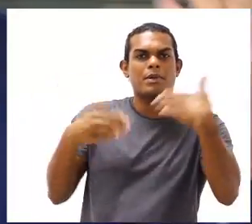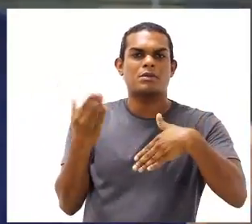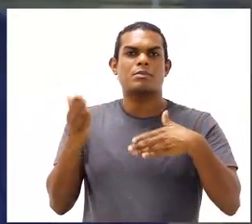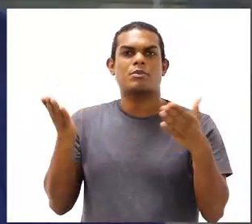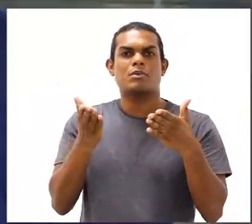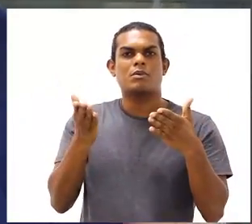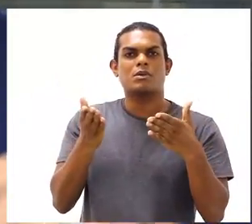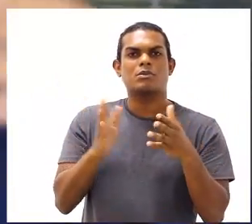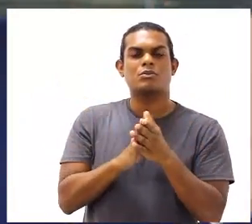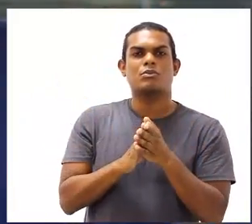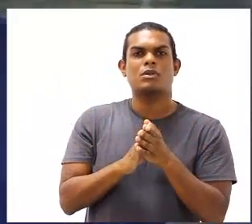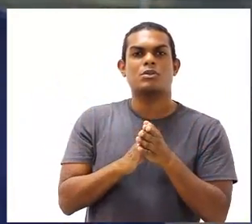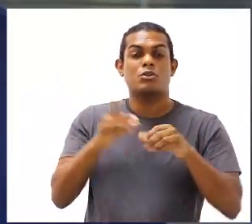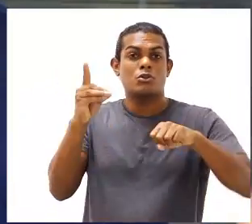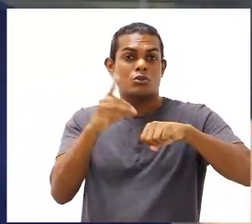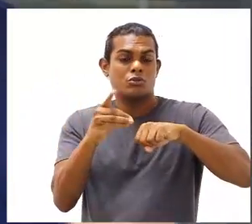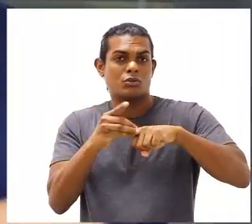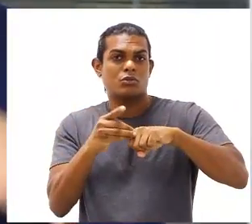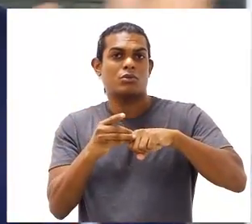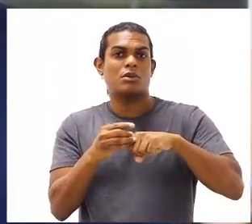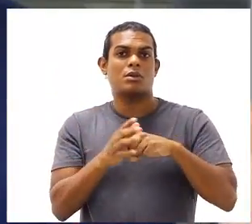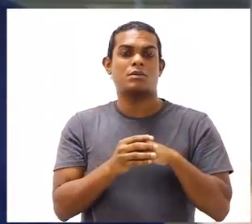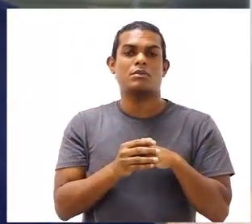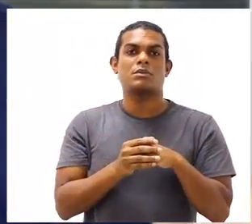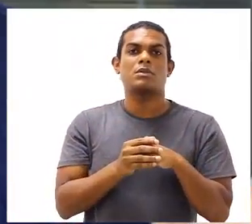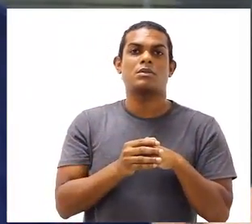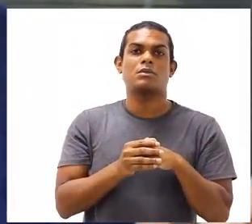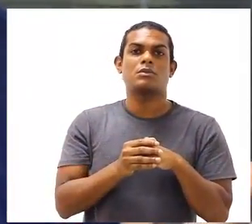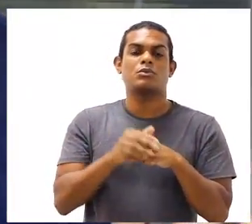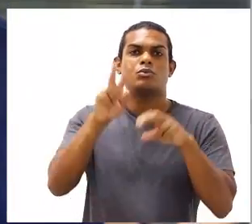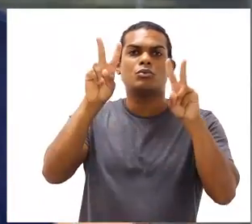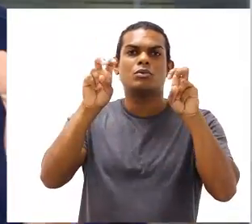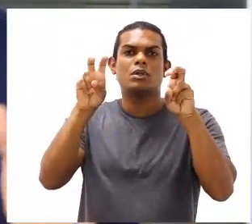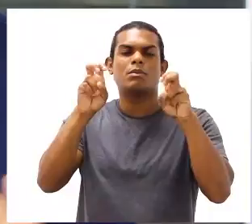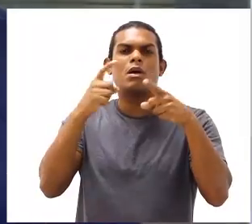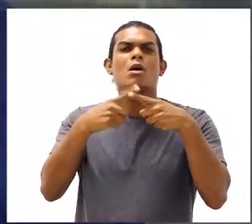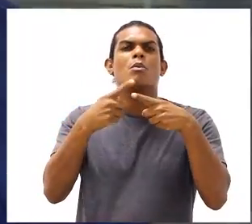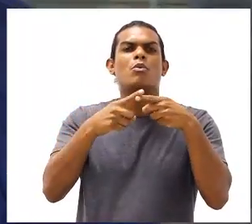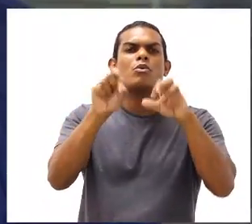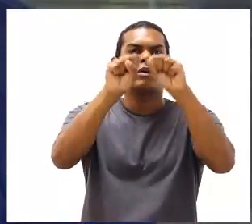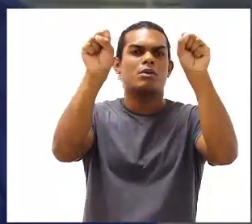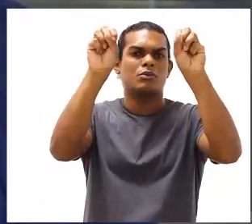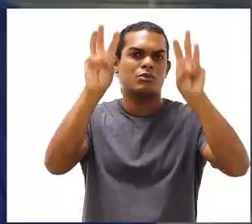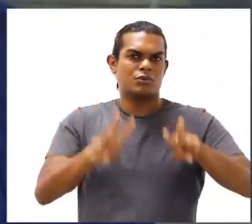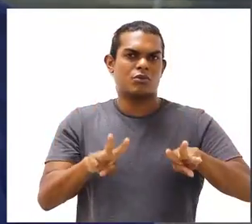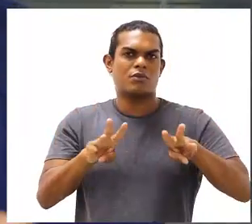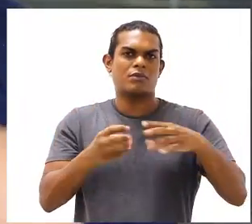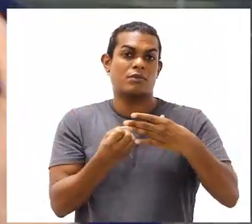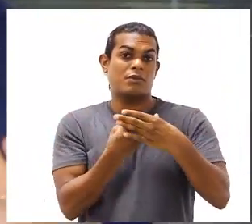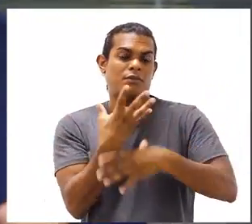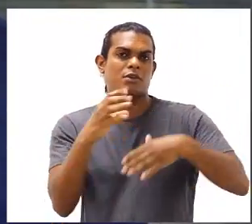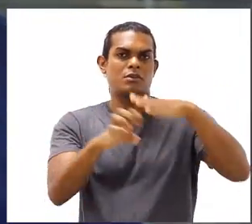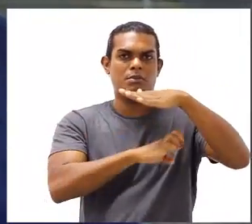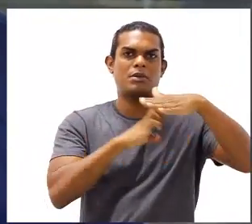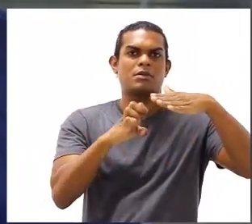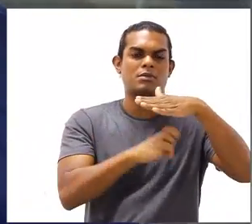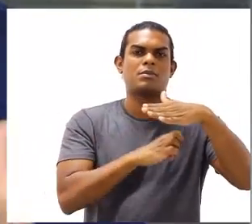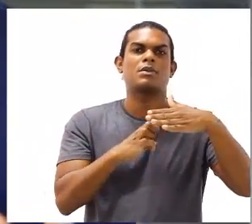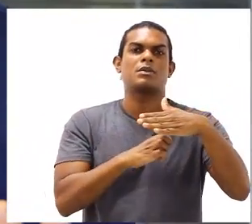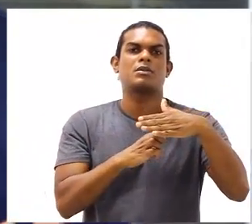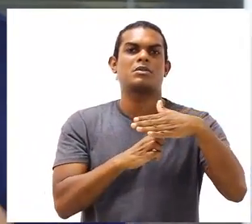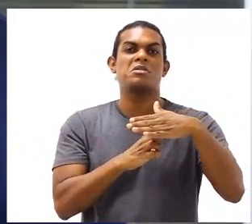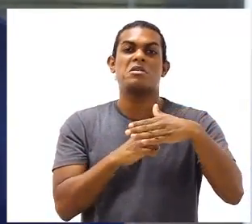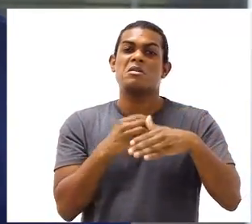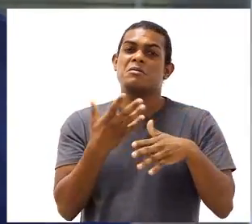por que os softwares que saem aí, produzidos pelas empresas, produtos, tecnologia, não saem